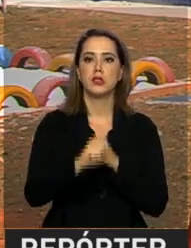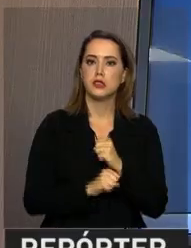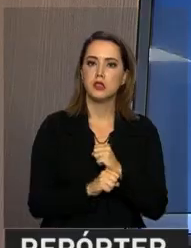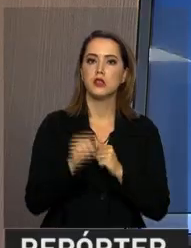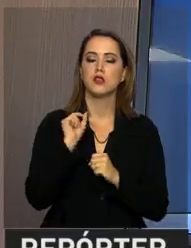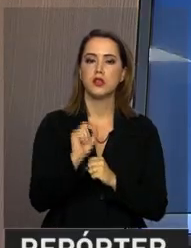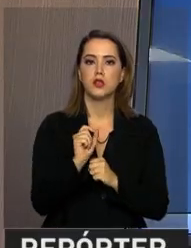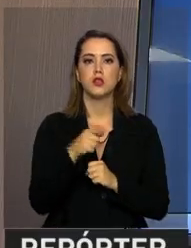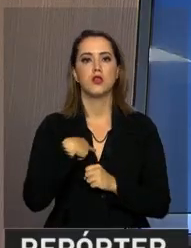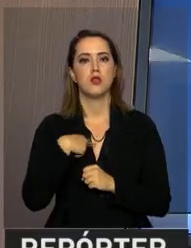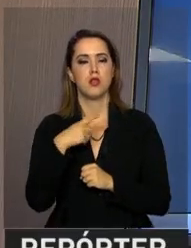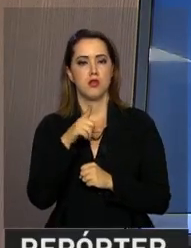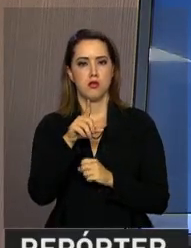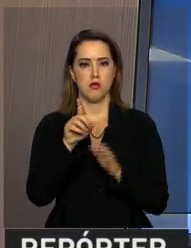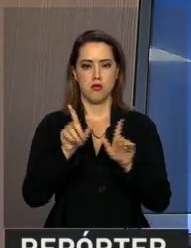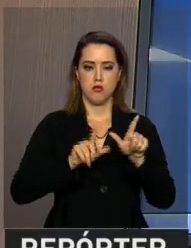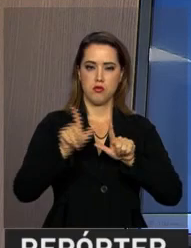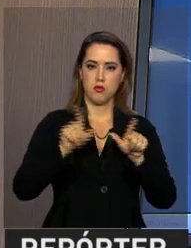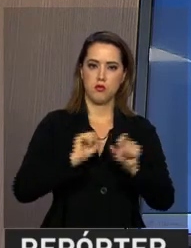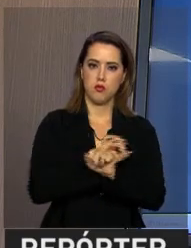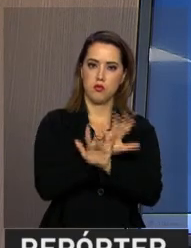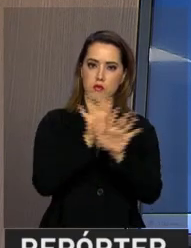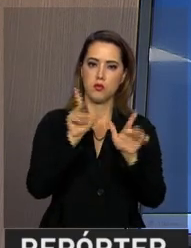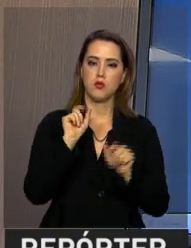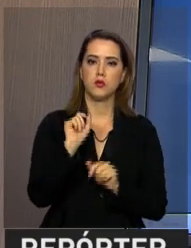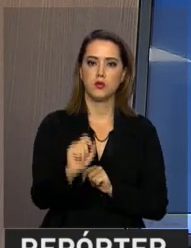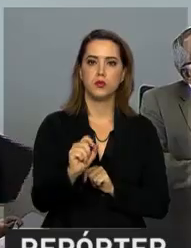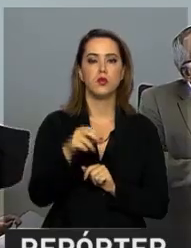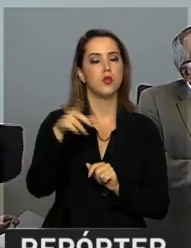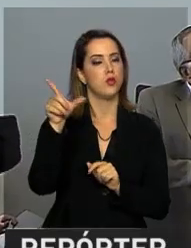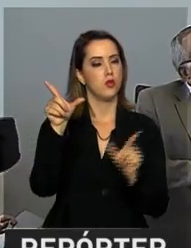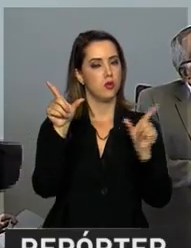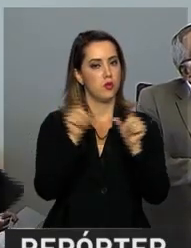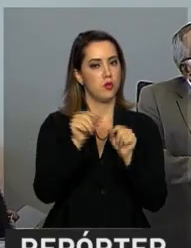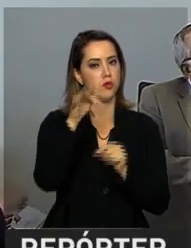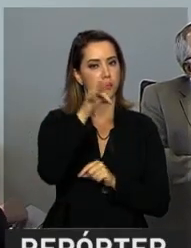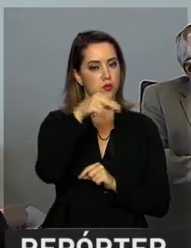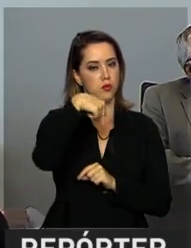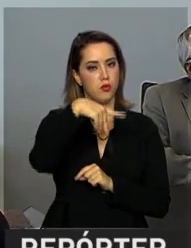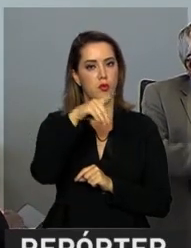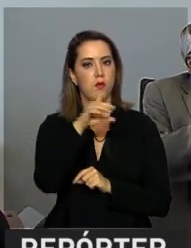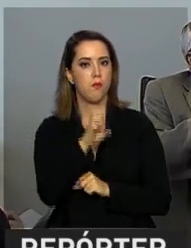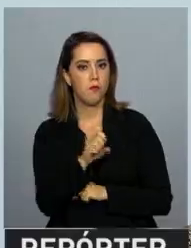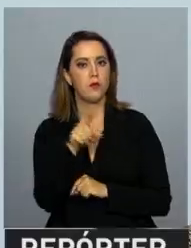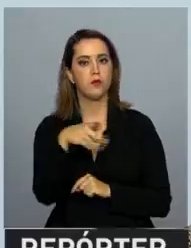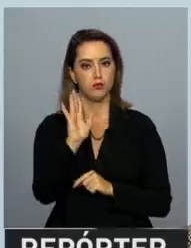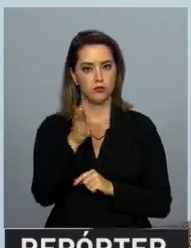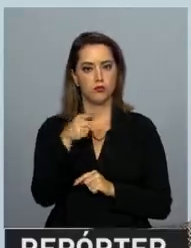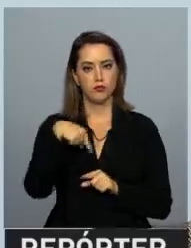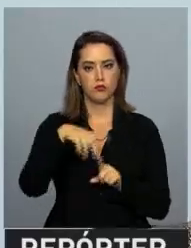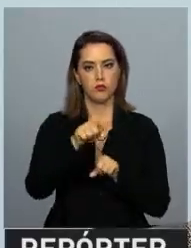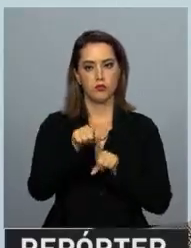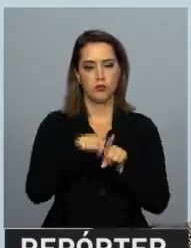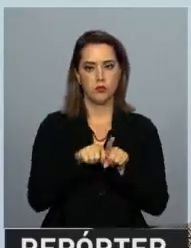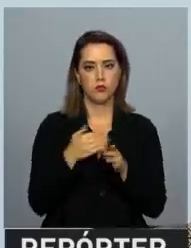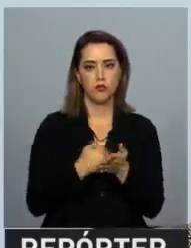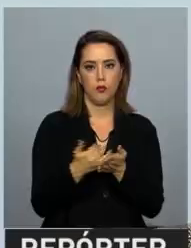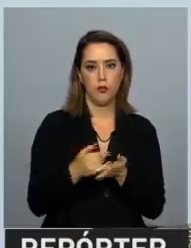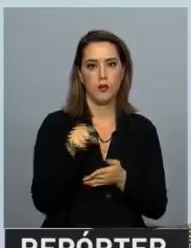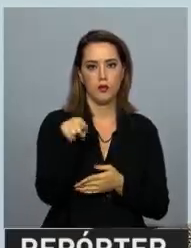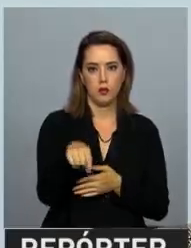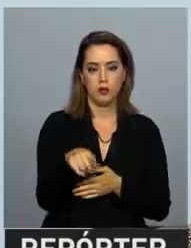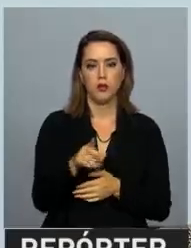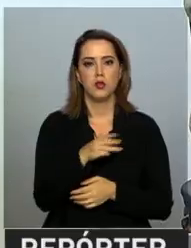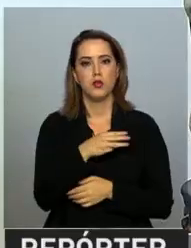internet é o sistema de Transparência pública do fnd que foi lançado este mês segundo Gastão Vieira